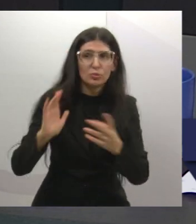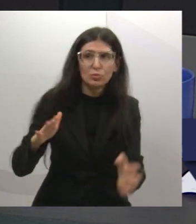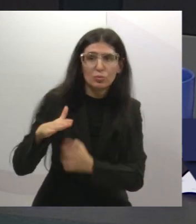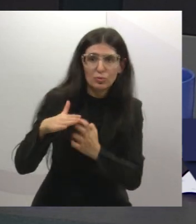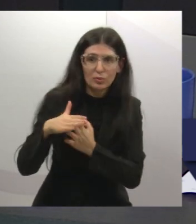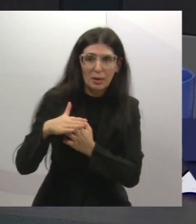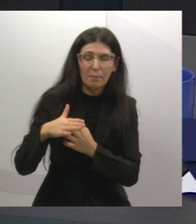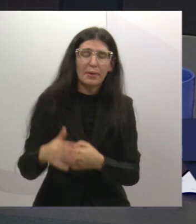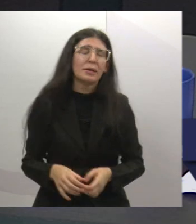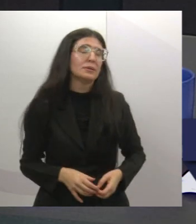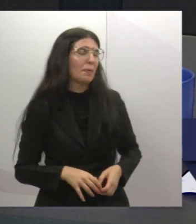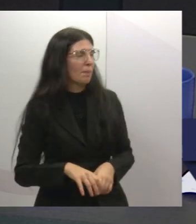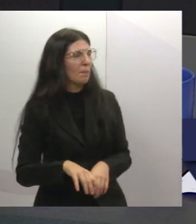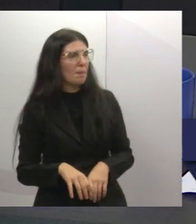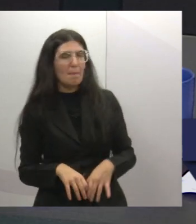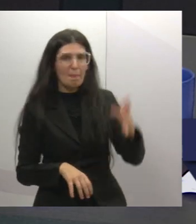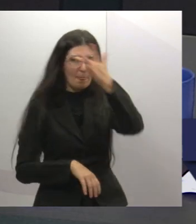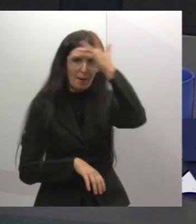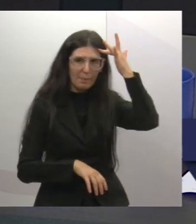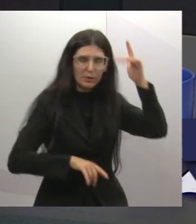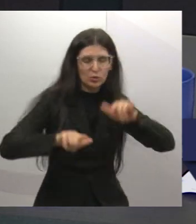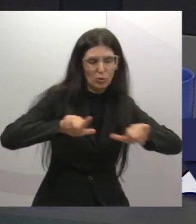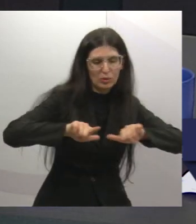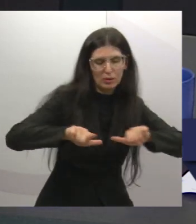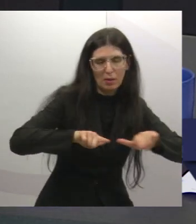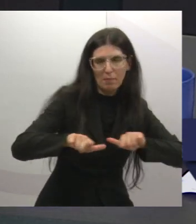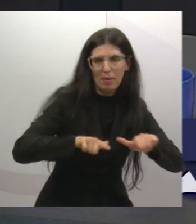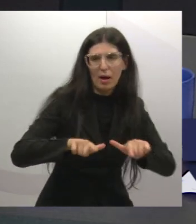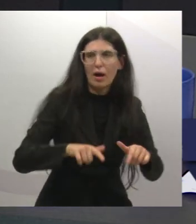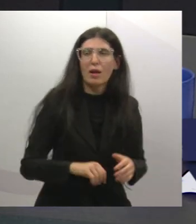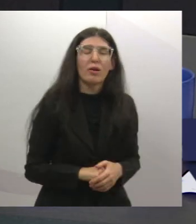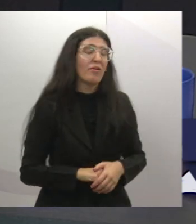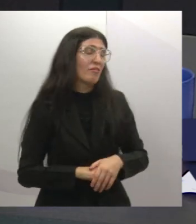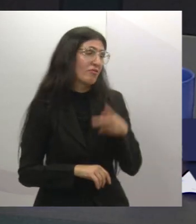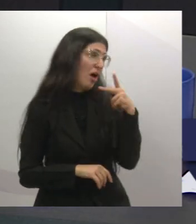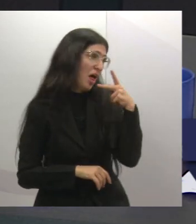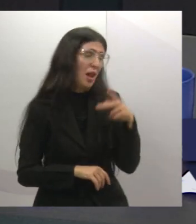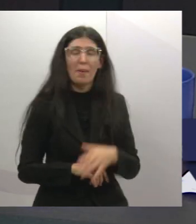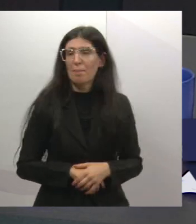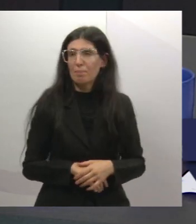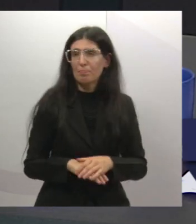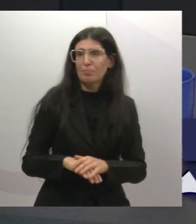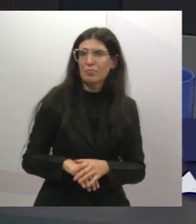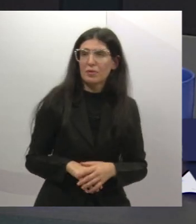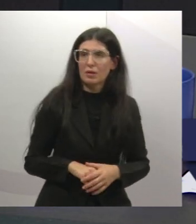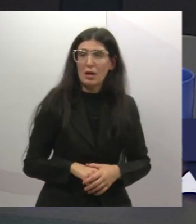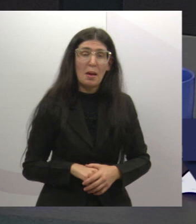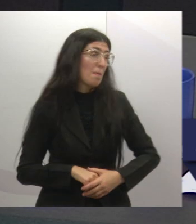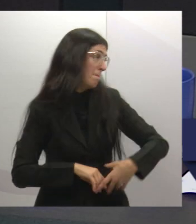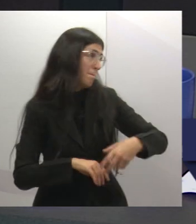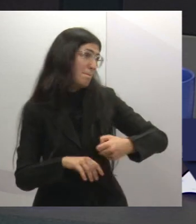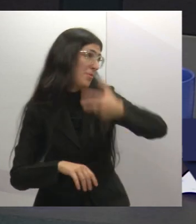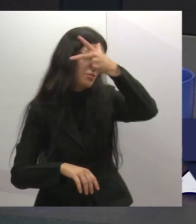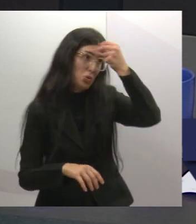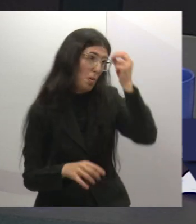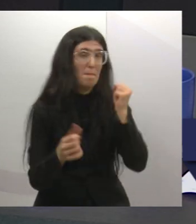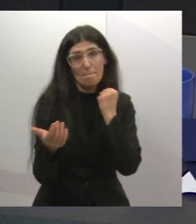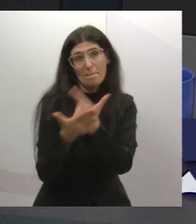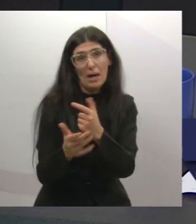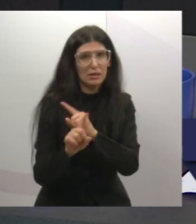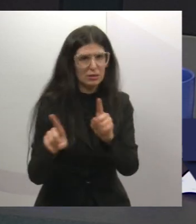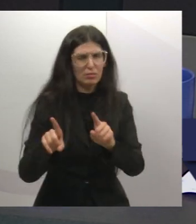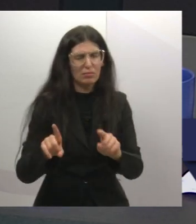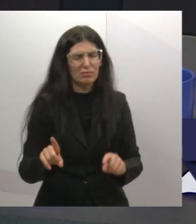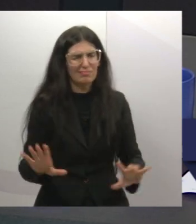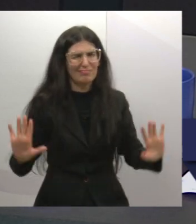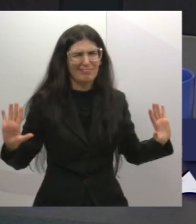vezes, os funcionários, e, às vezes, a fala de que a prefeitura não está honrando com pagamento. E você falou